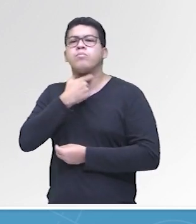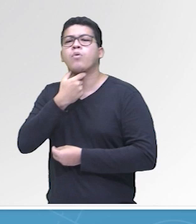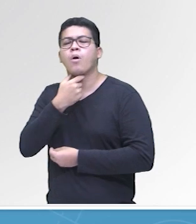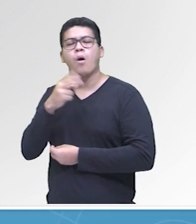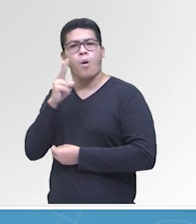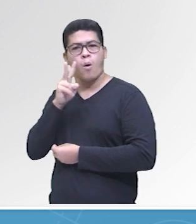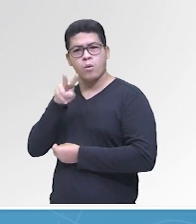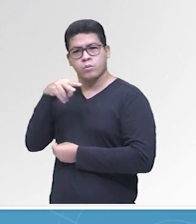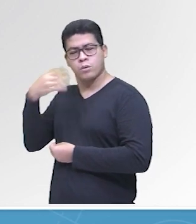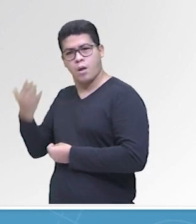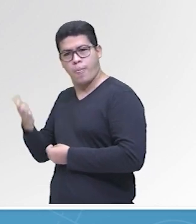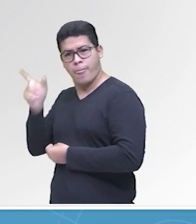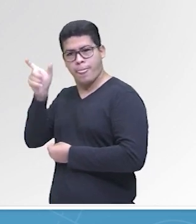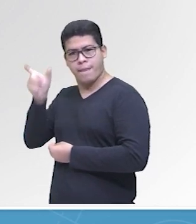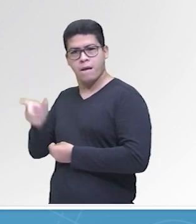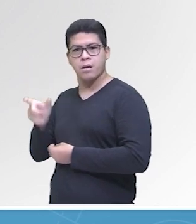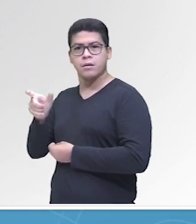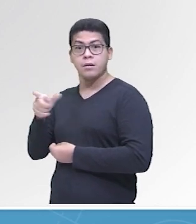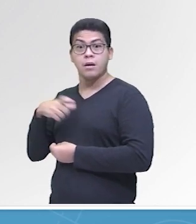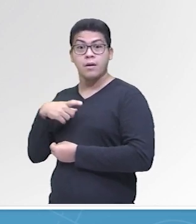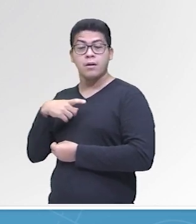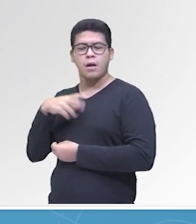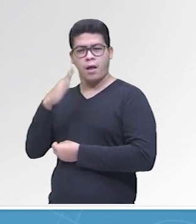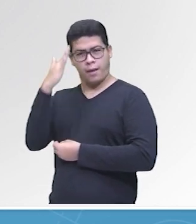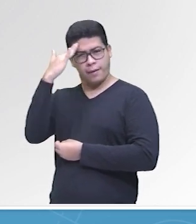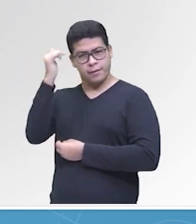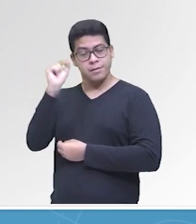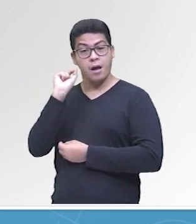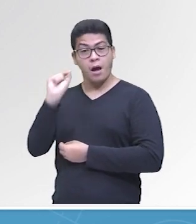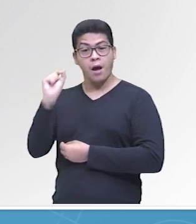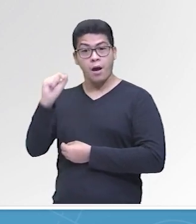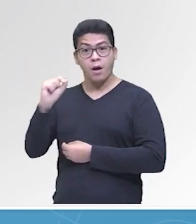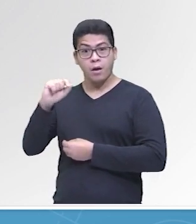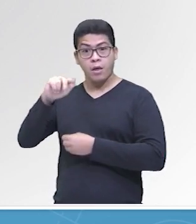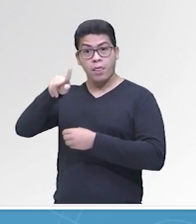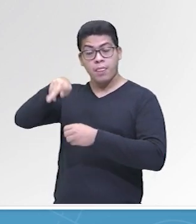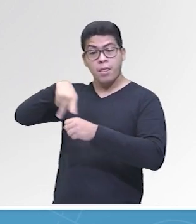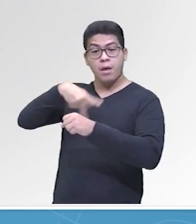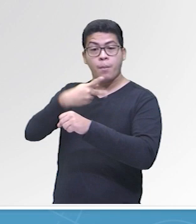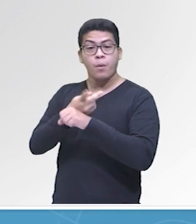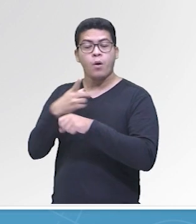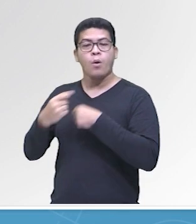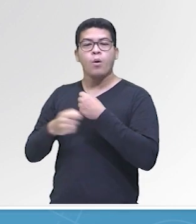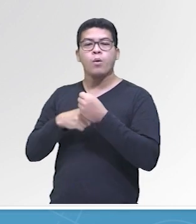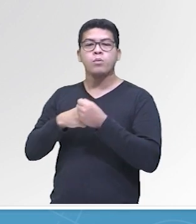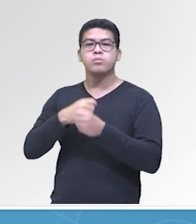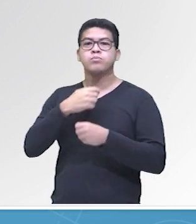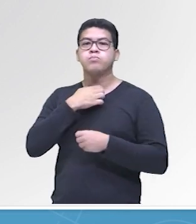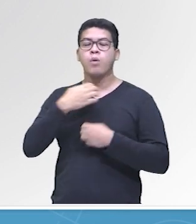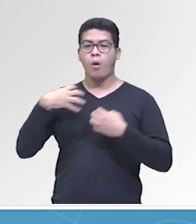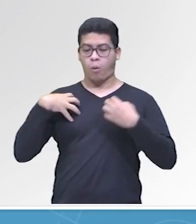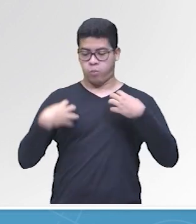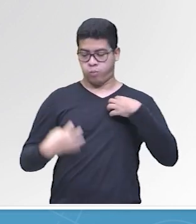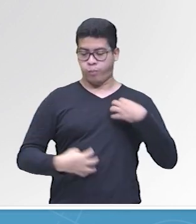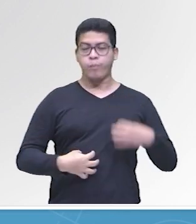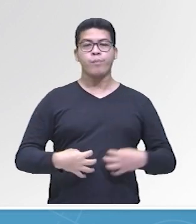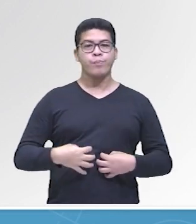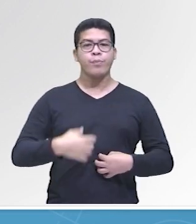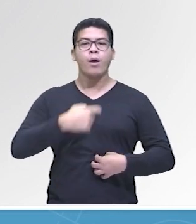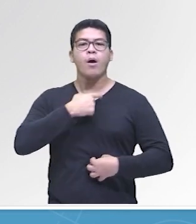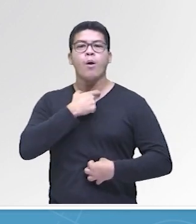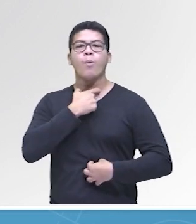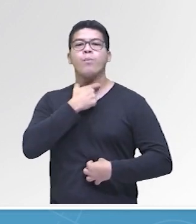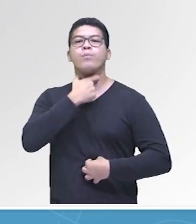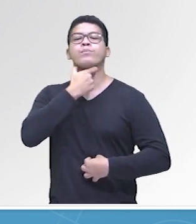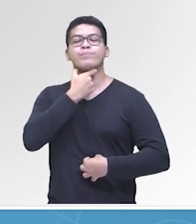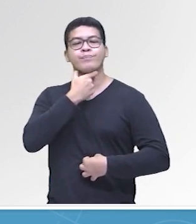traqueia é o quê? Você sabe que depois do tecido você vai ter o quê? São os órgãos, né? Então a traqueia